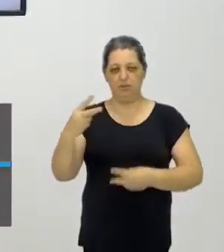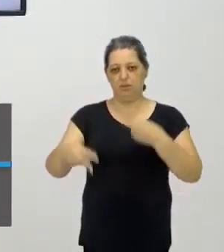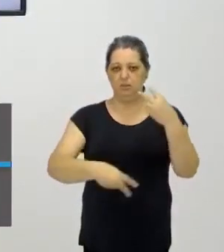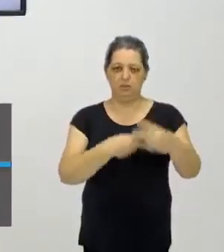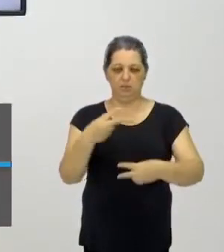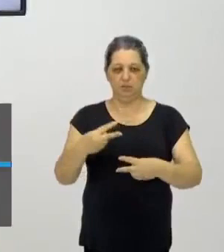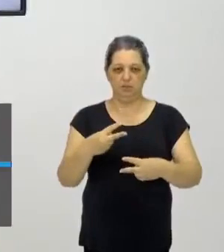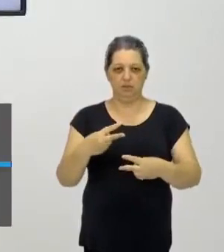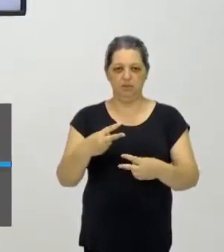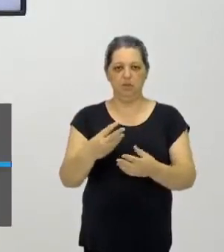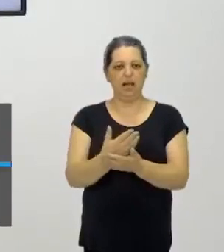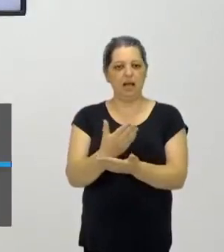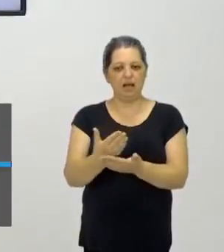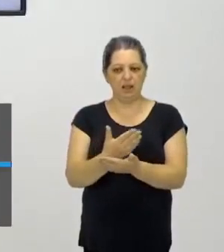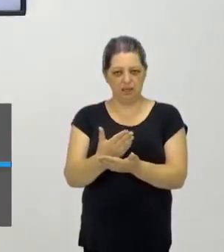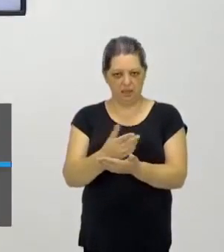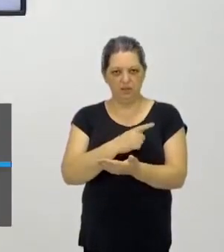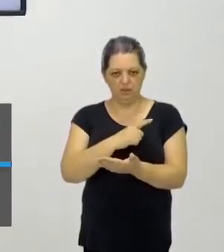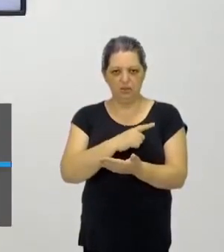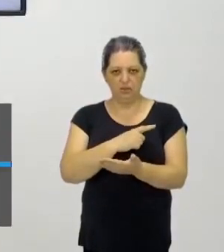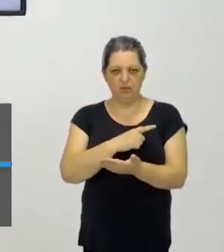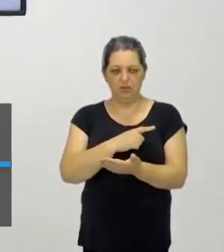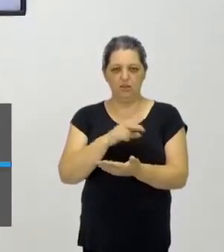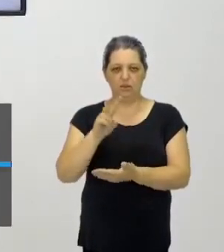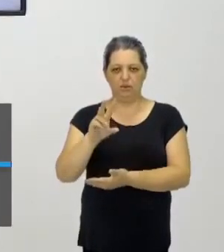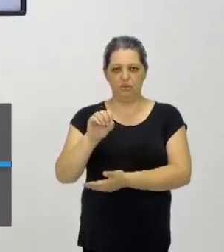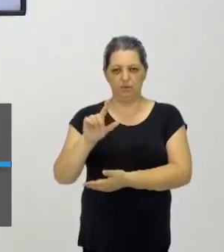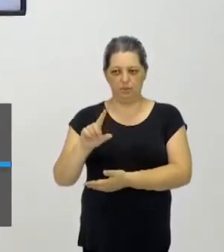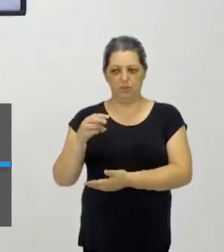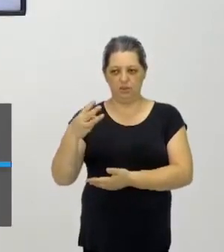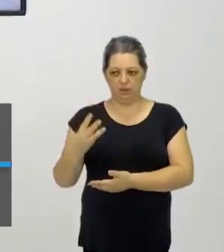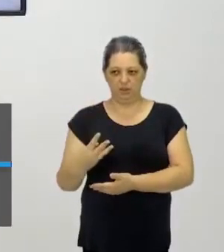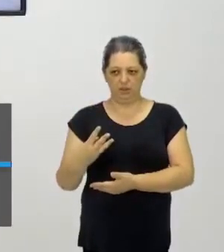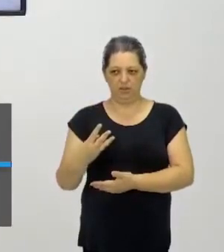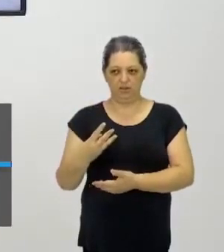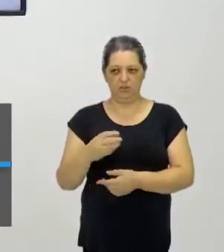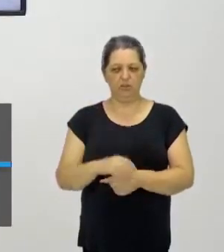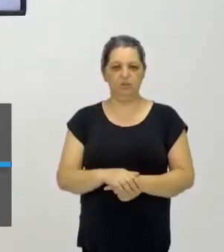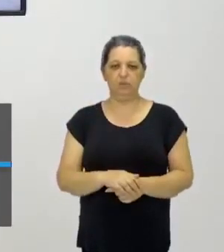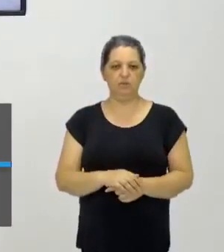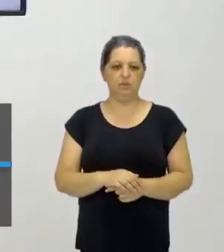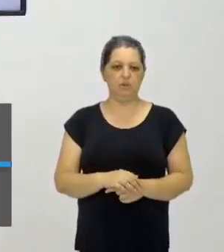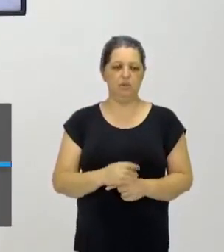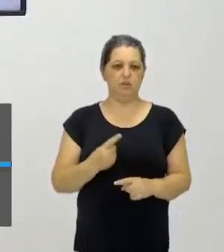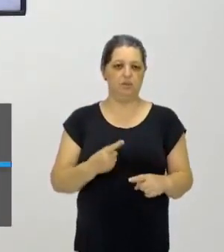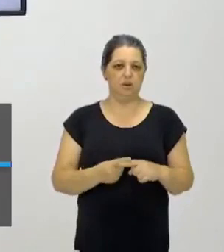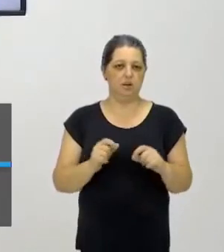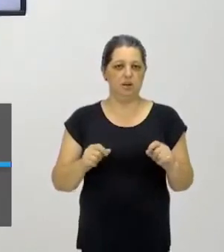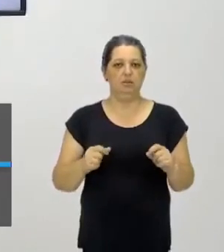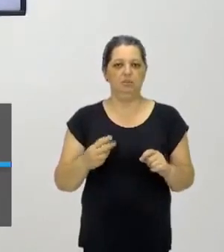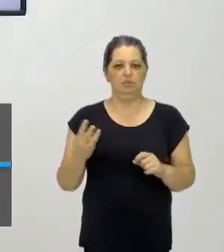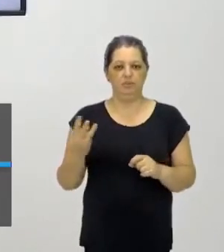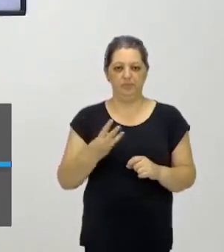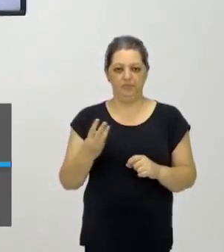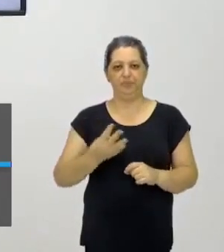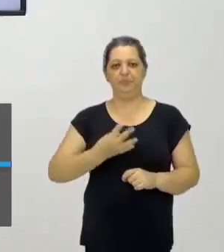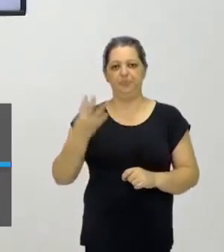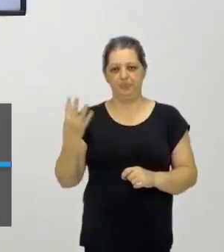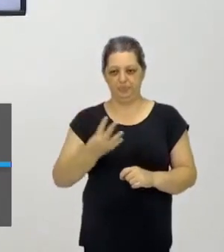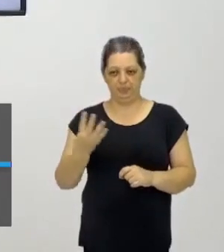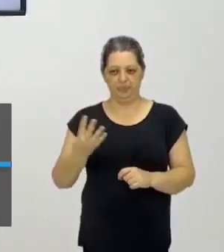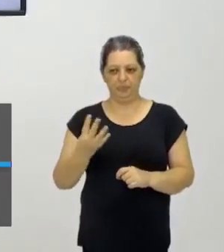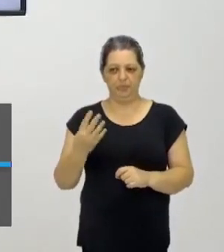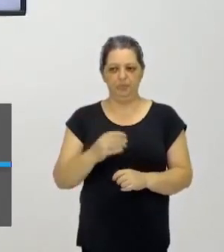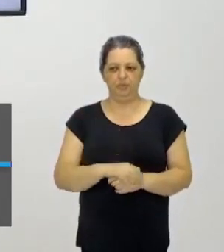que esse caderno físico que você tem e o volume 3, que está no site da EFAP, ele vale para os 2 bimestres, para o terceiro e para o quarto. Então a gente